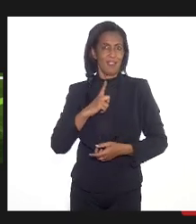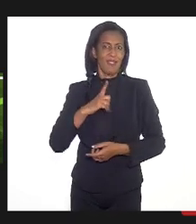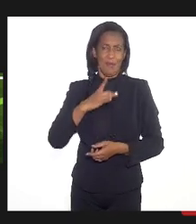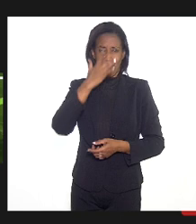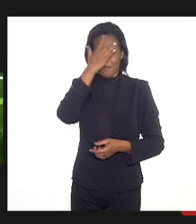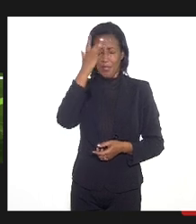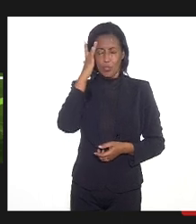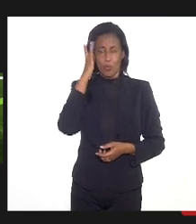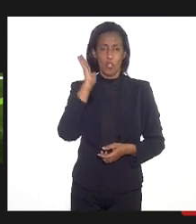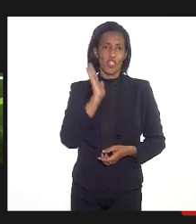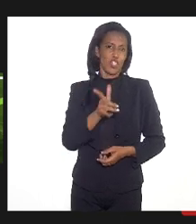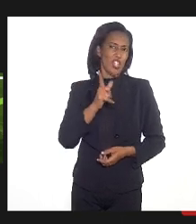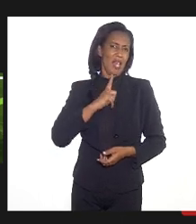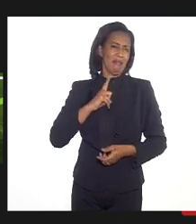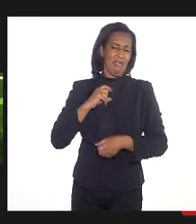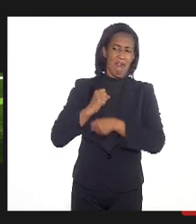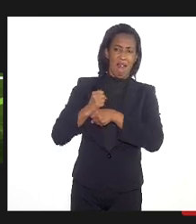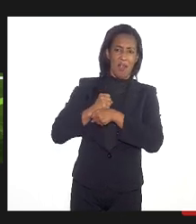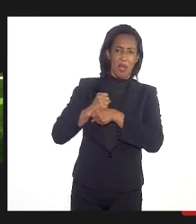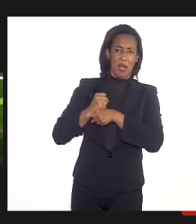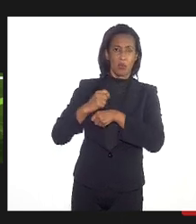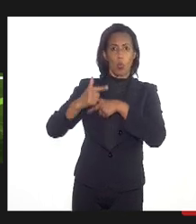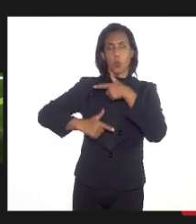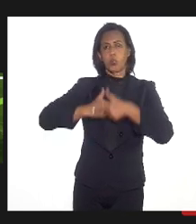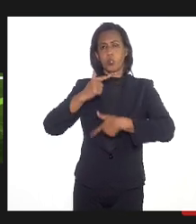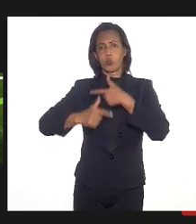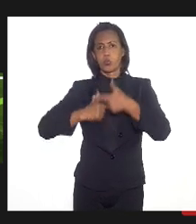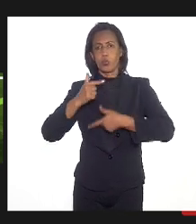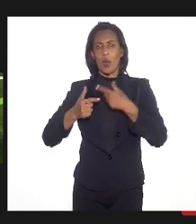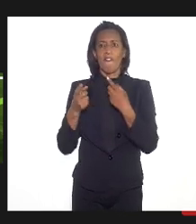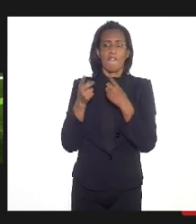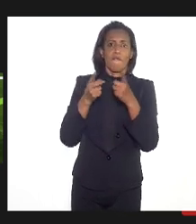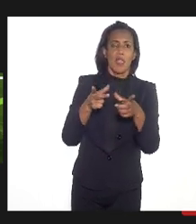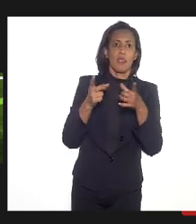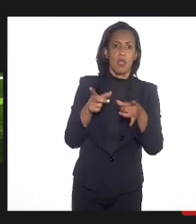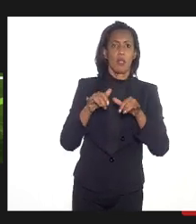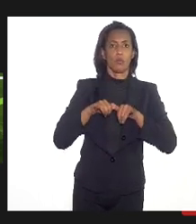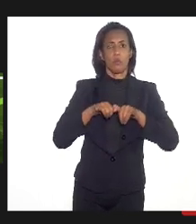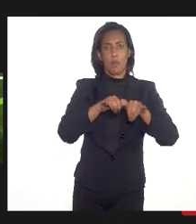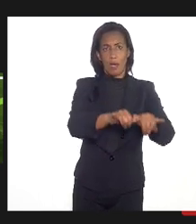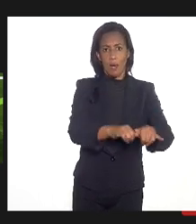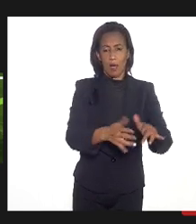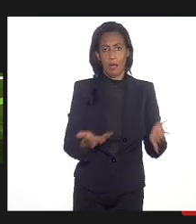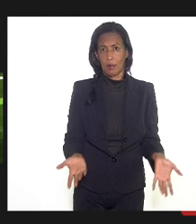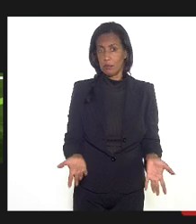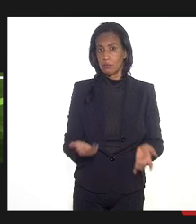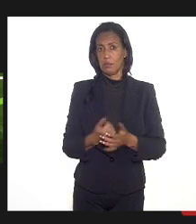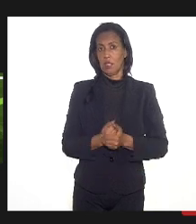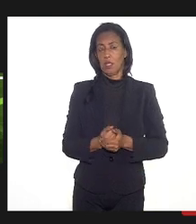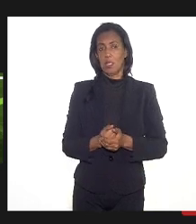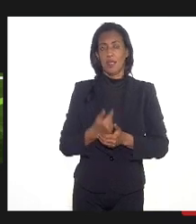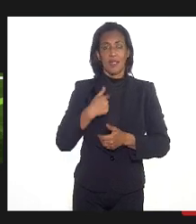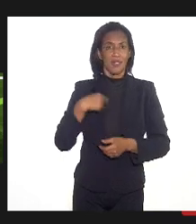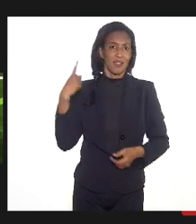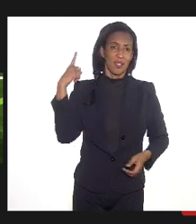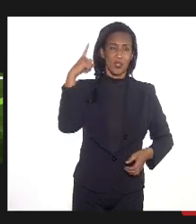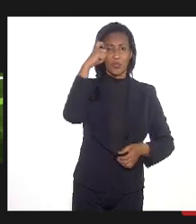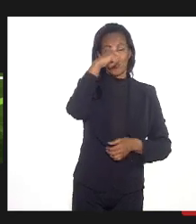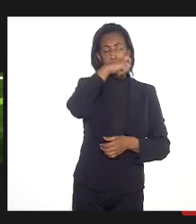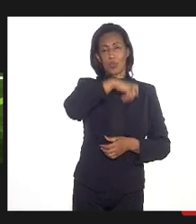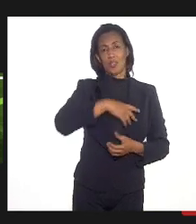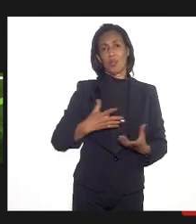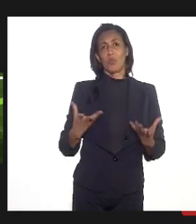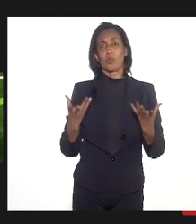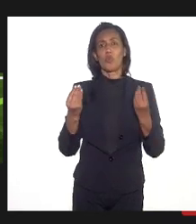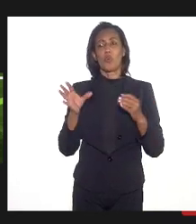que já vêm anos trabalhando, colocando o produto. E isso aí está dificultando muito a